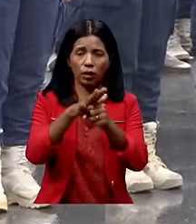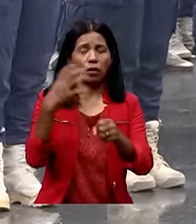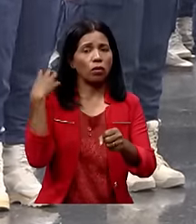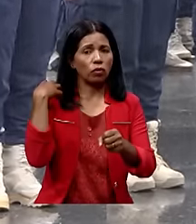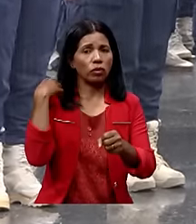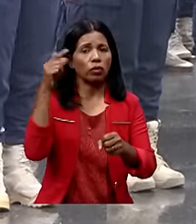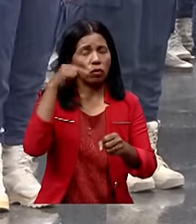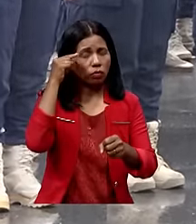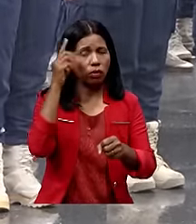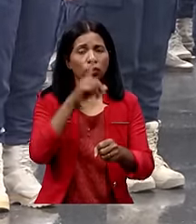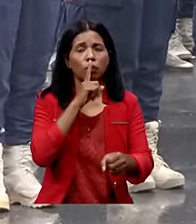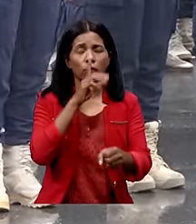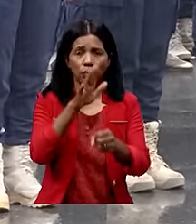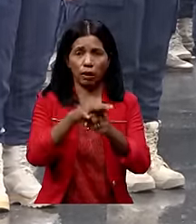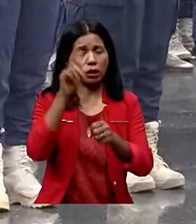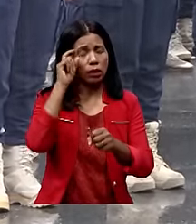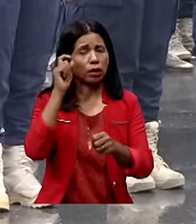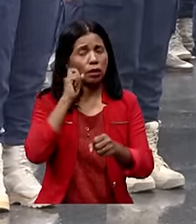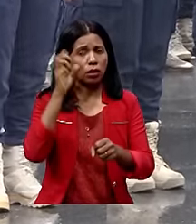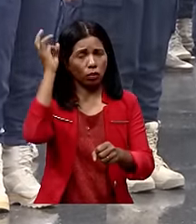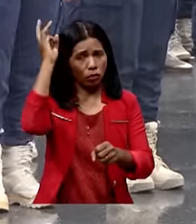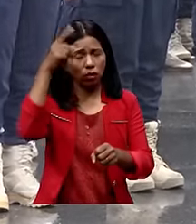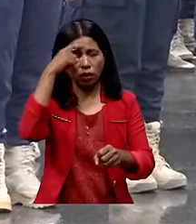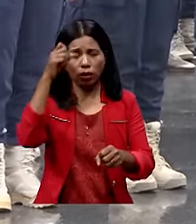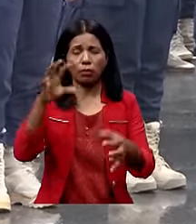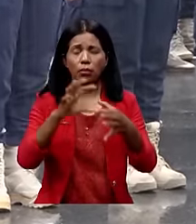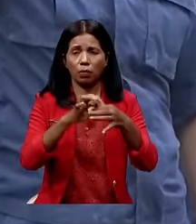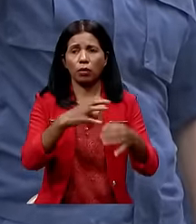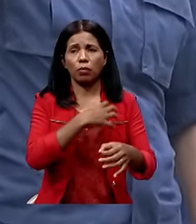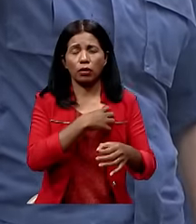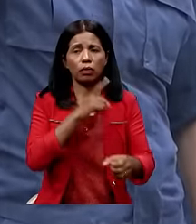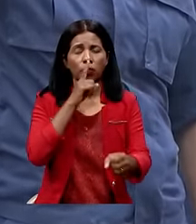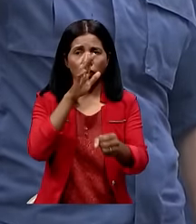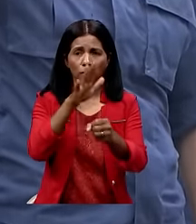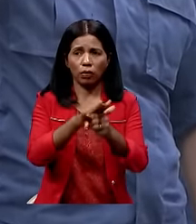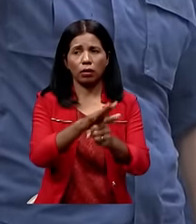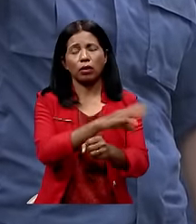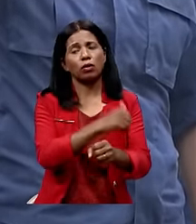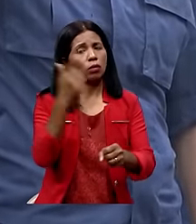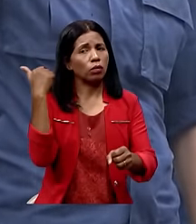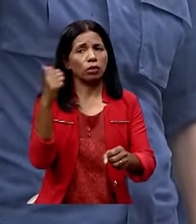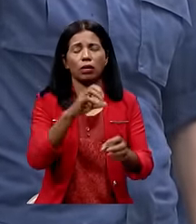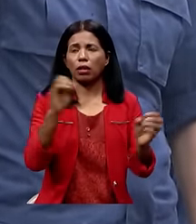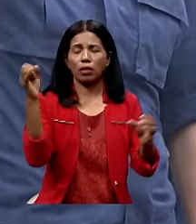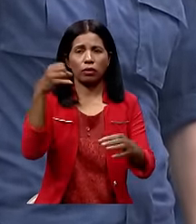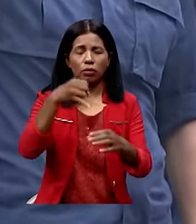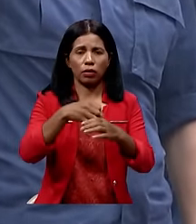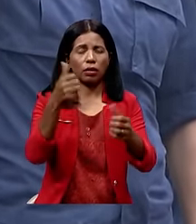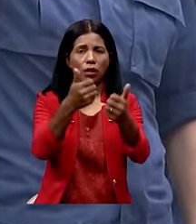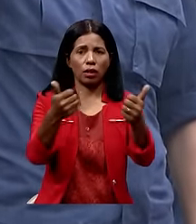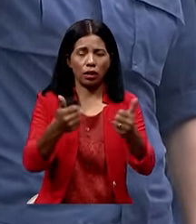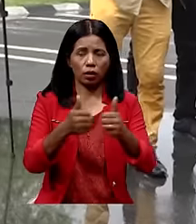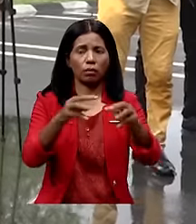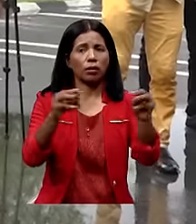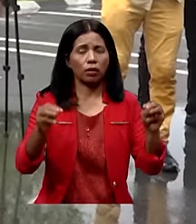ne sefi governo kaira la sanana Guzmán preocupa tamba membro penteli nebe tuir juramento balung antes ne la involve iha arte marciais.